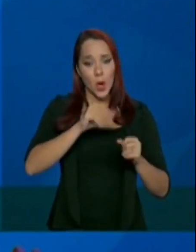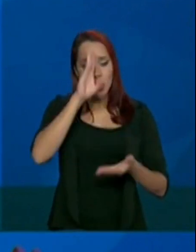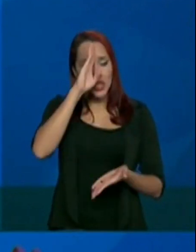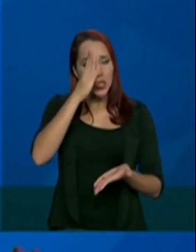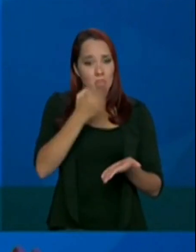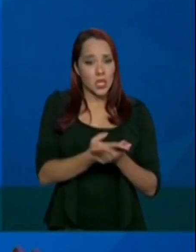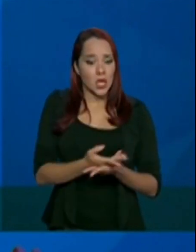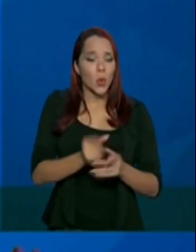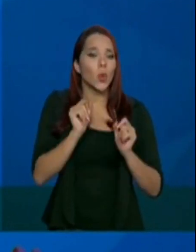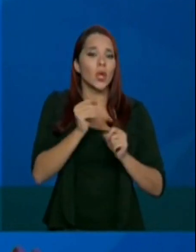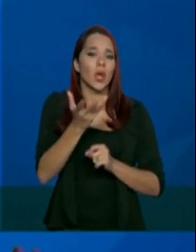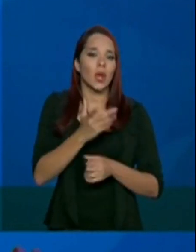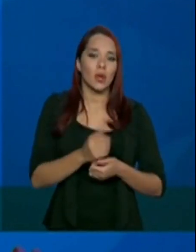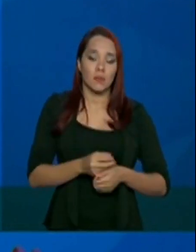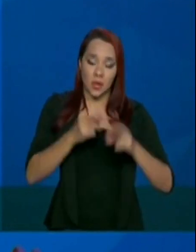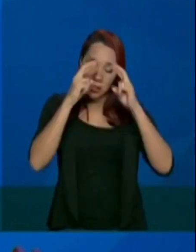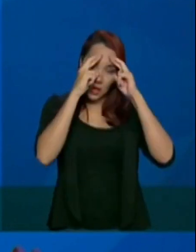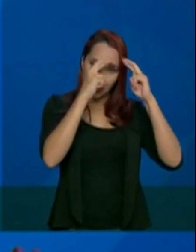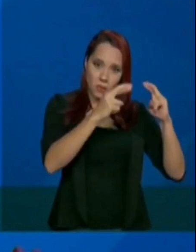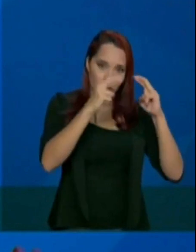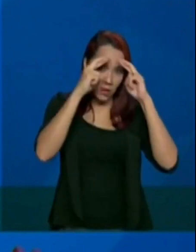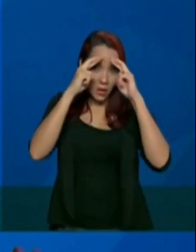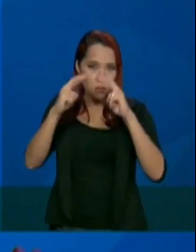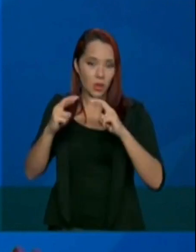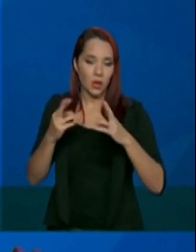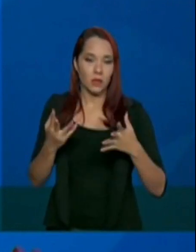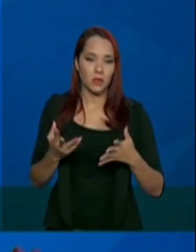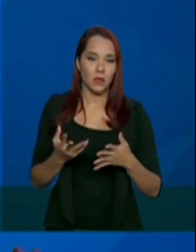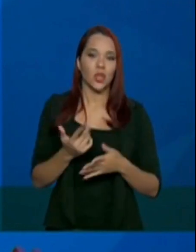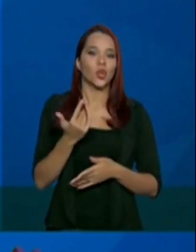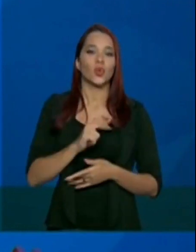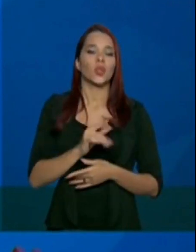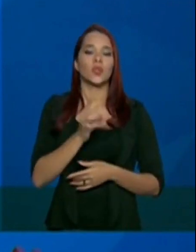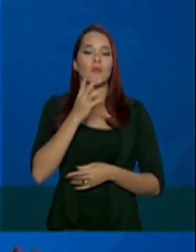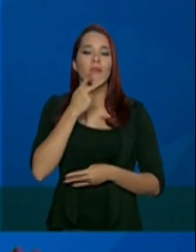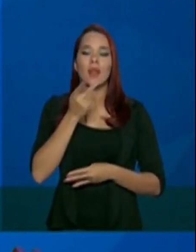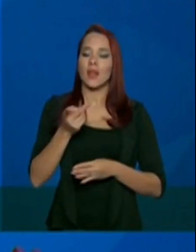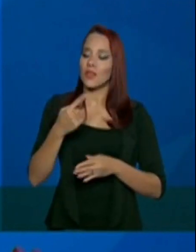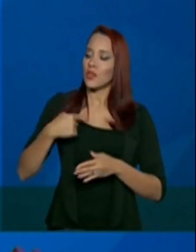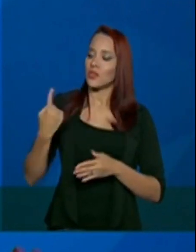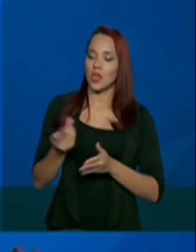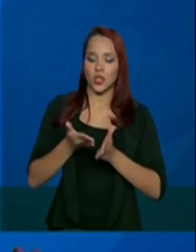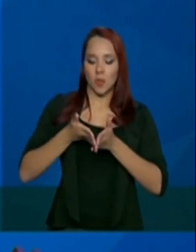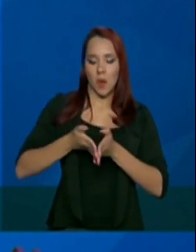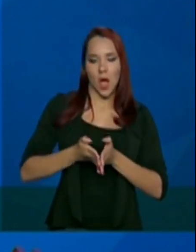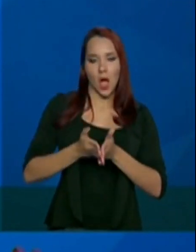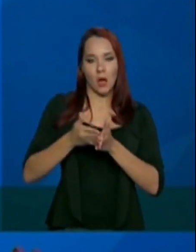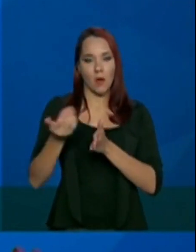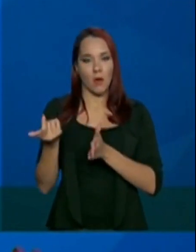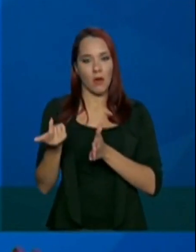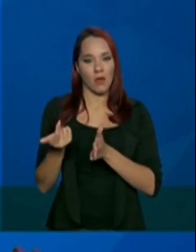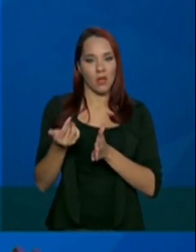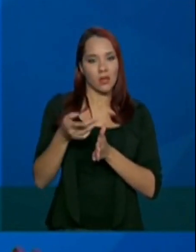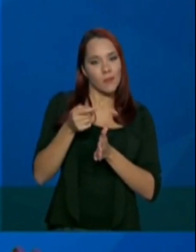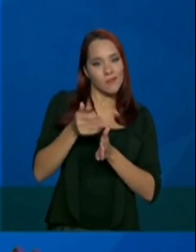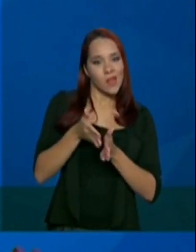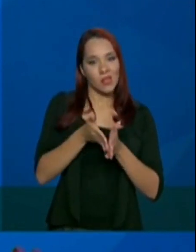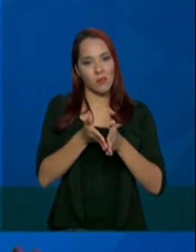agora a respeito de parte a parte não faz sentido nós estamos num barco ameaçado